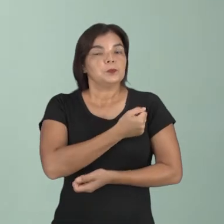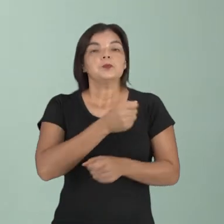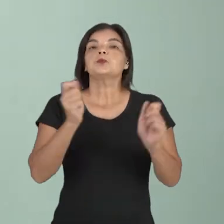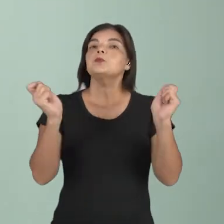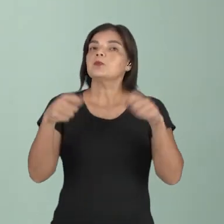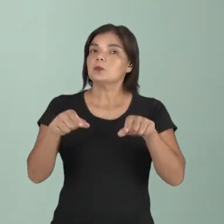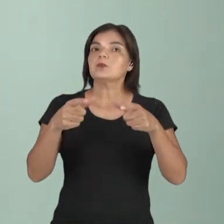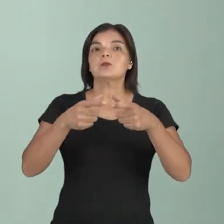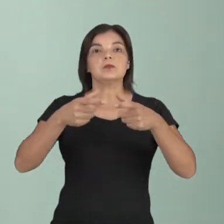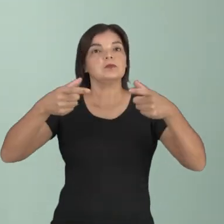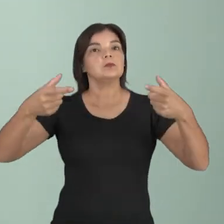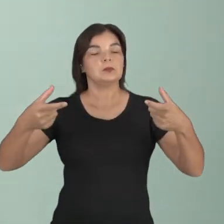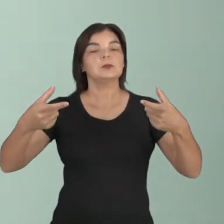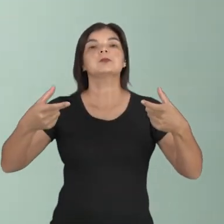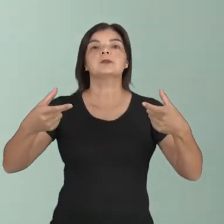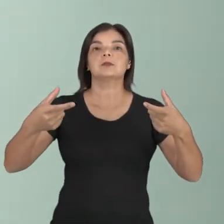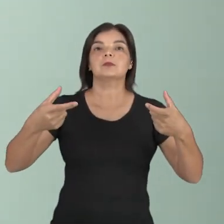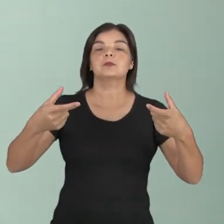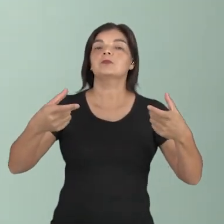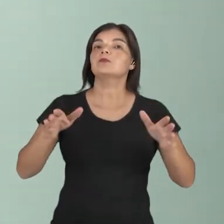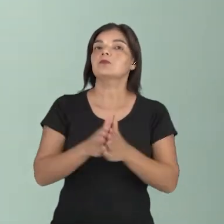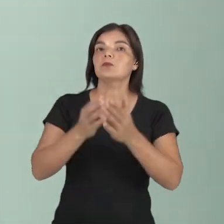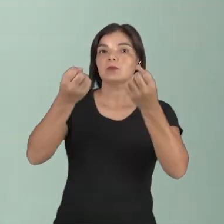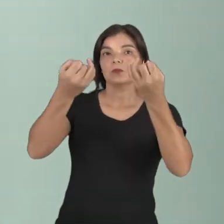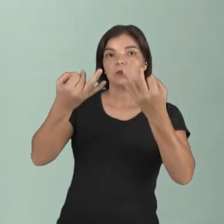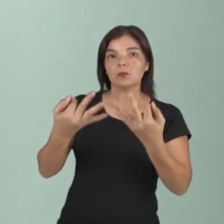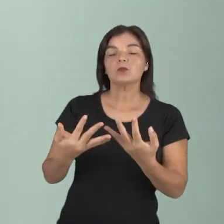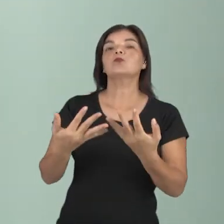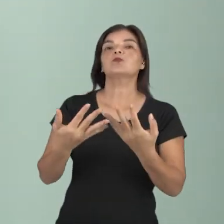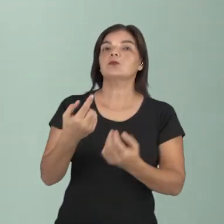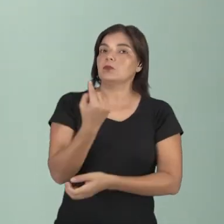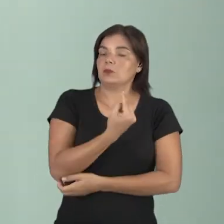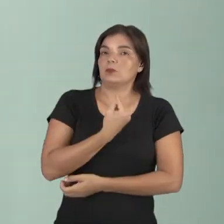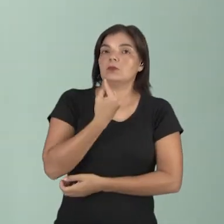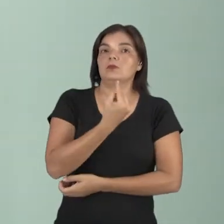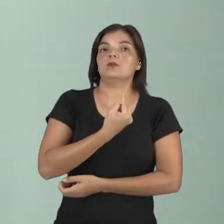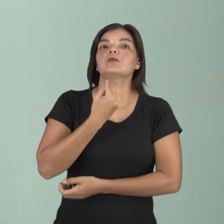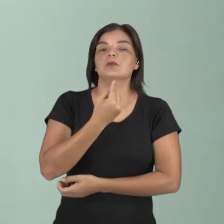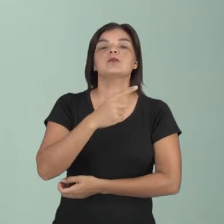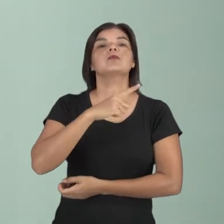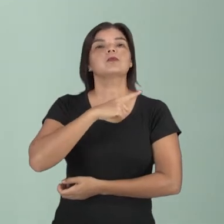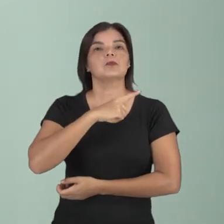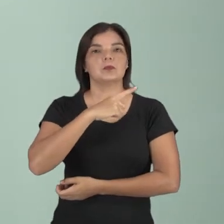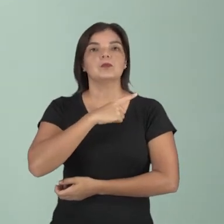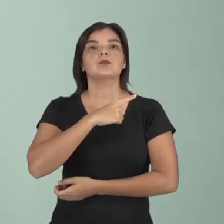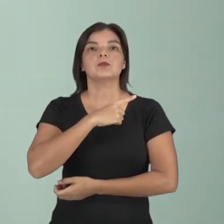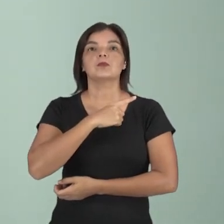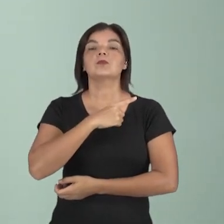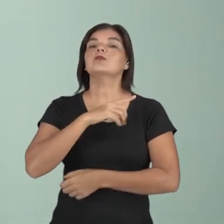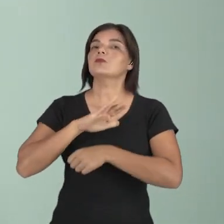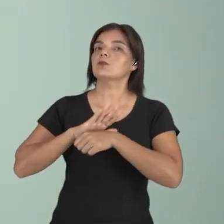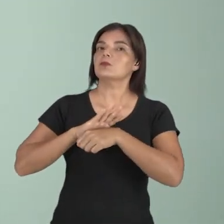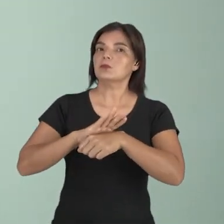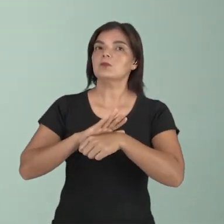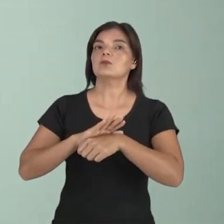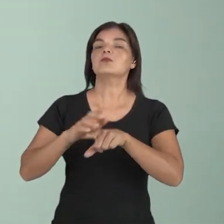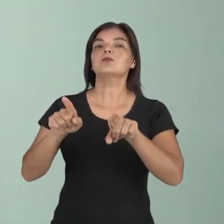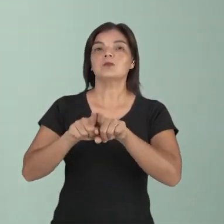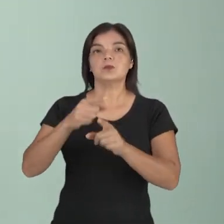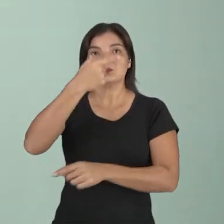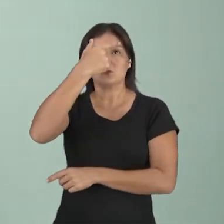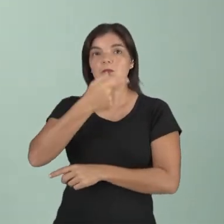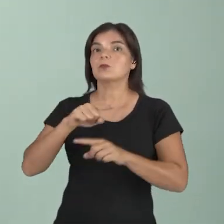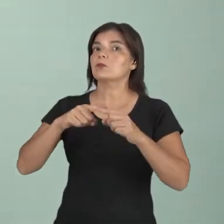pode ser maior ainda. Quando eu estou agindo sozinho, tenho ação, tenho um